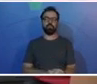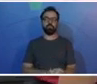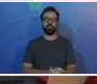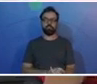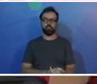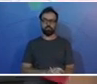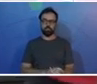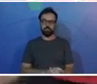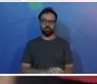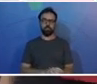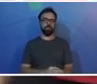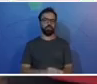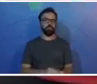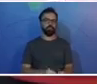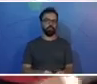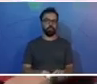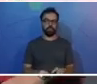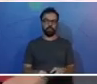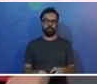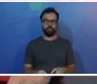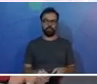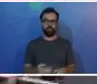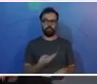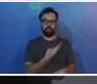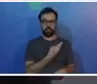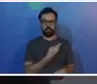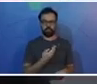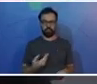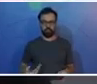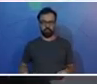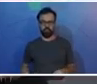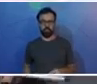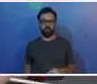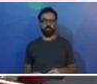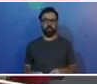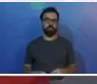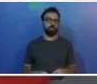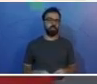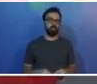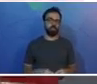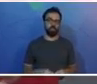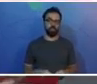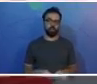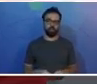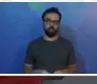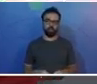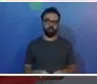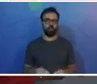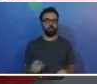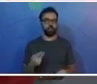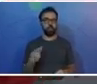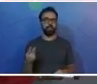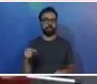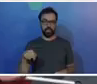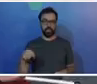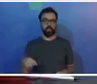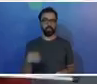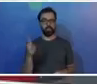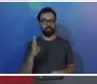garantem serviços de boa qualidade. Vamos pensar um pouquinho. No Brasil, nosso